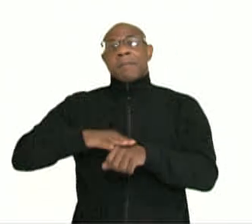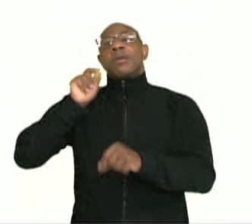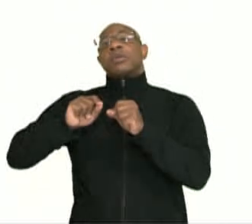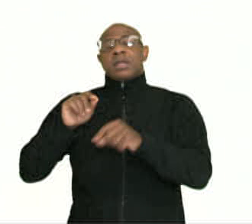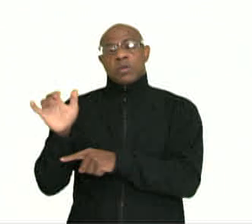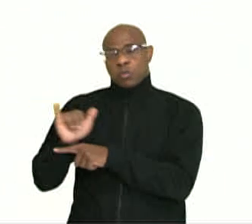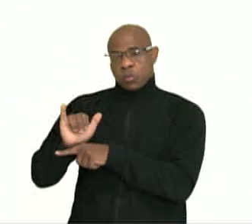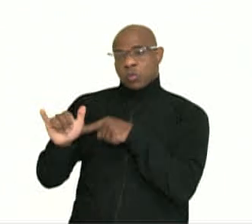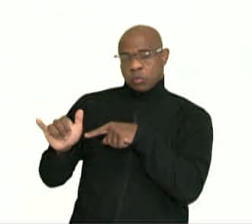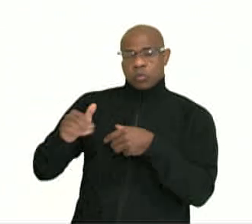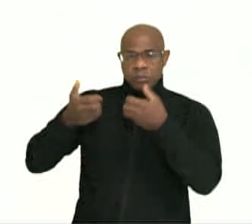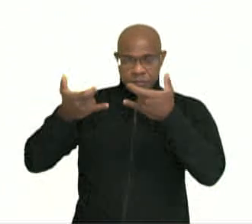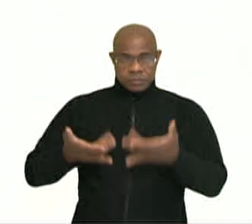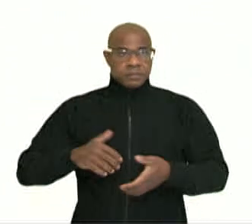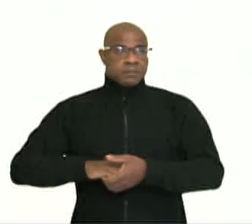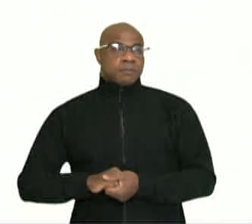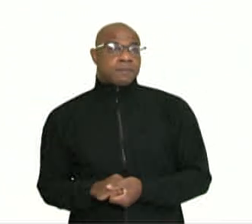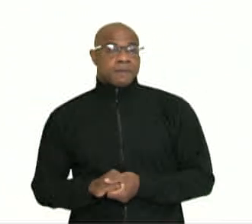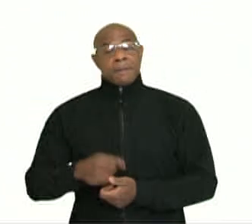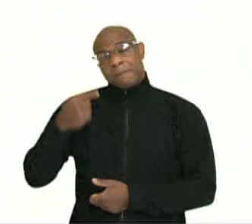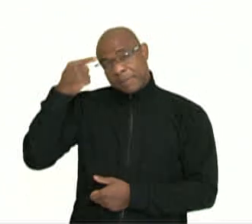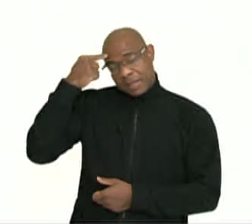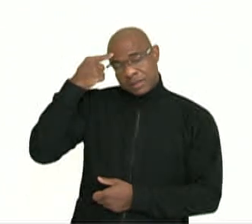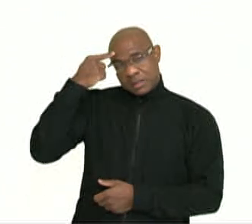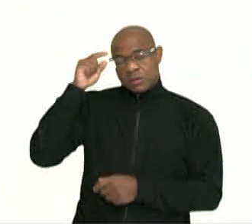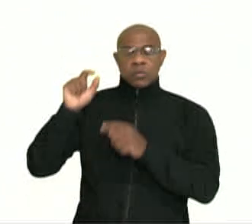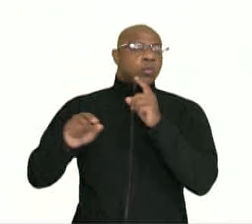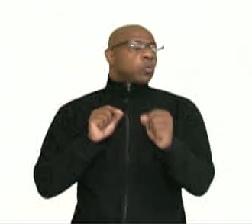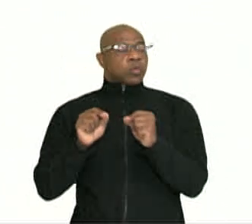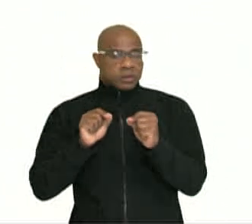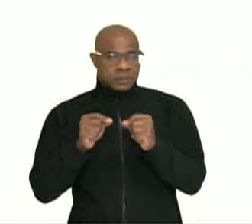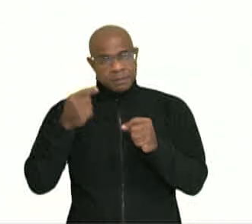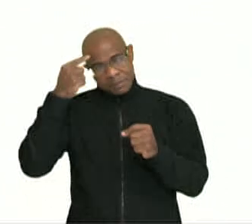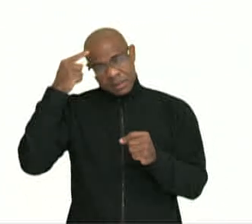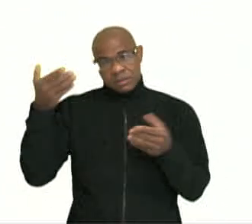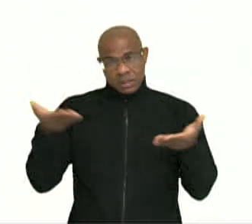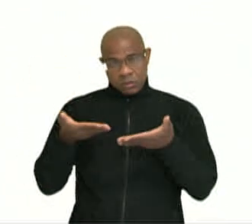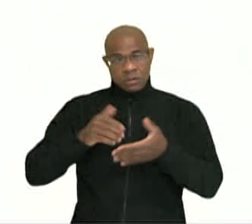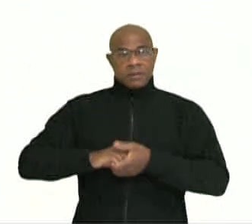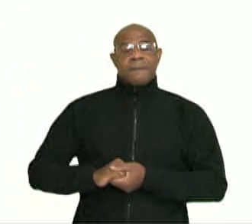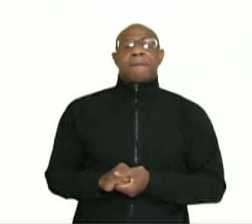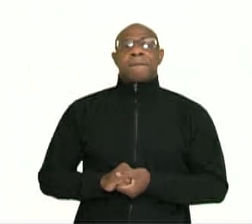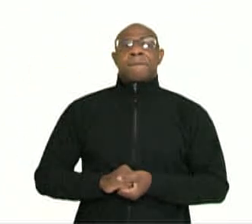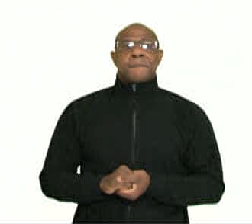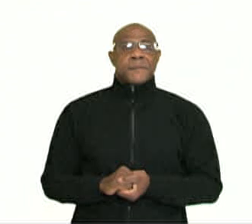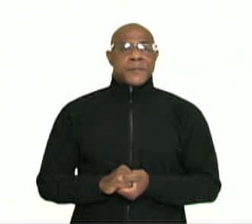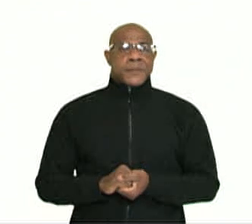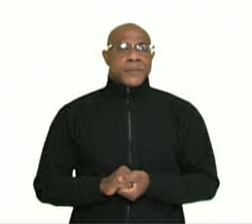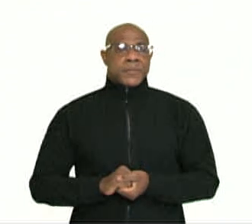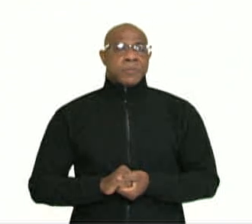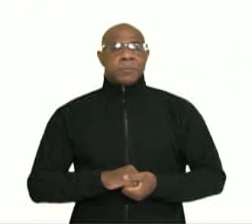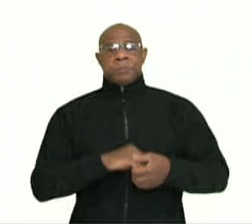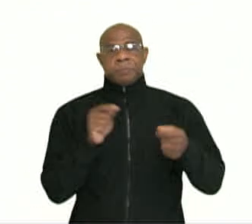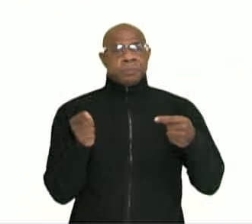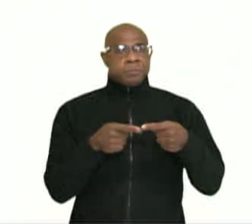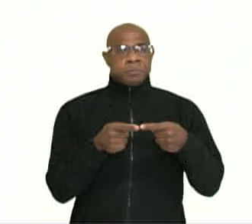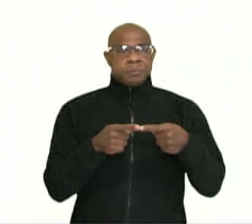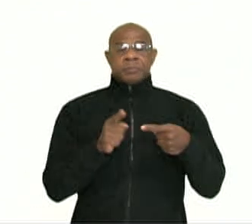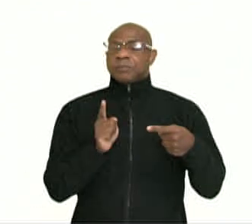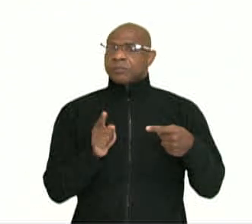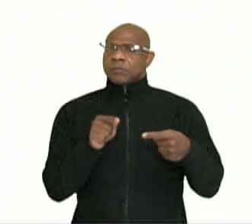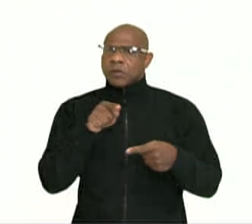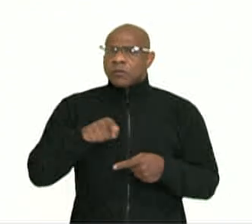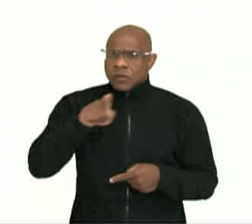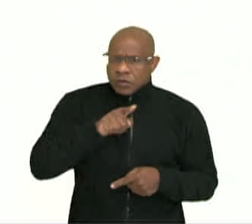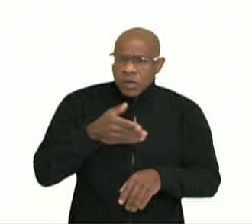bem. Então, primeiro, pense sobre as seguintes questões. Let's go. Thinking comigo. Pensa comigo aqui.